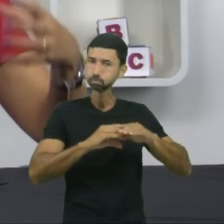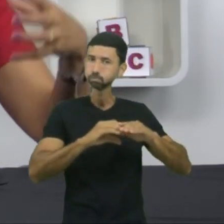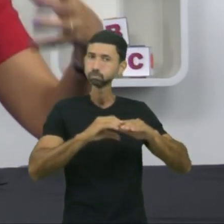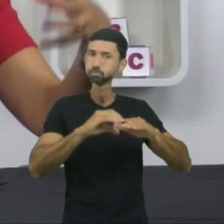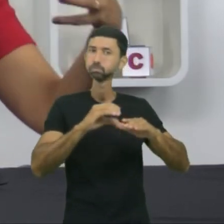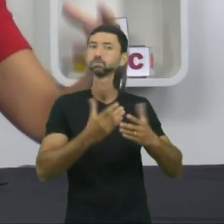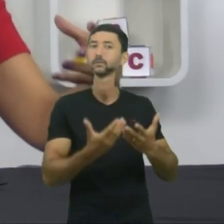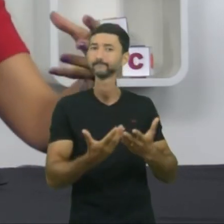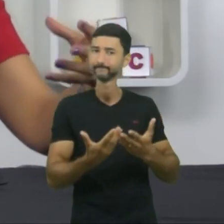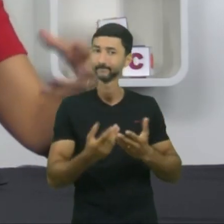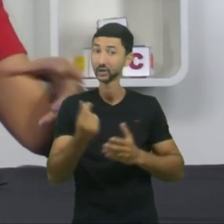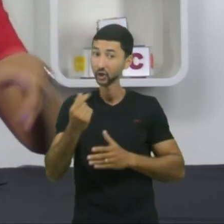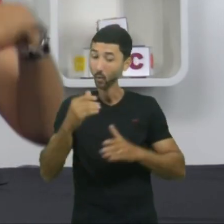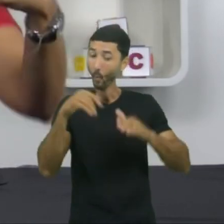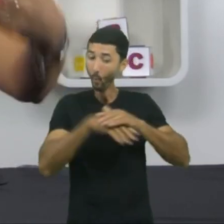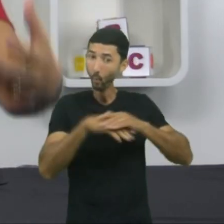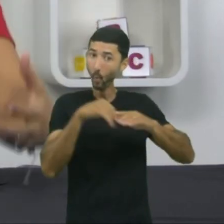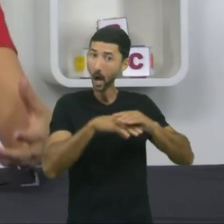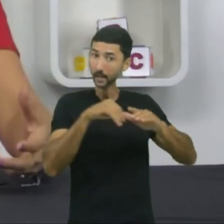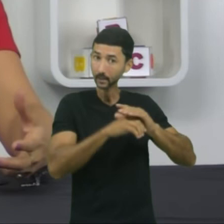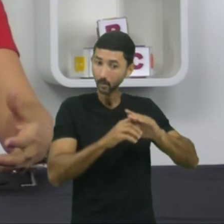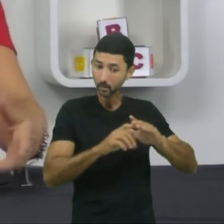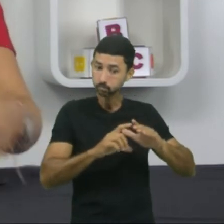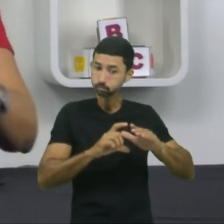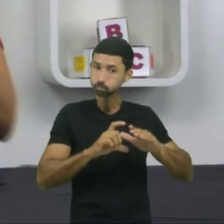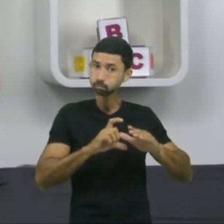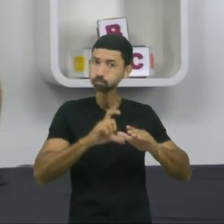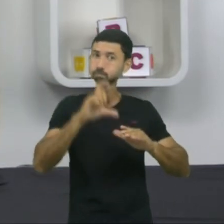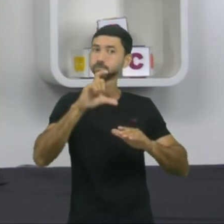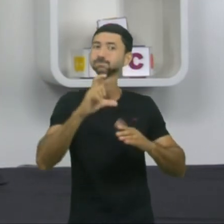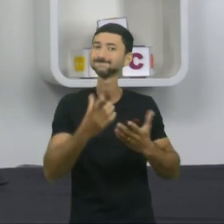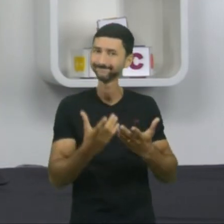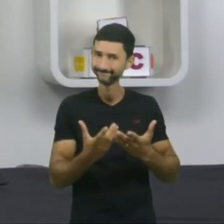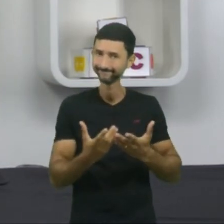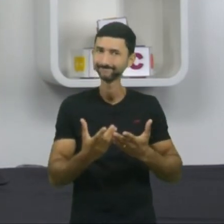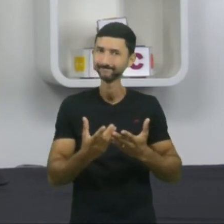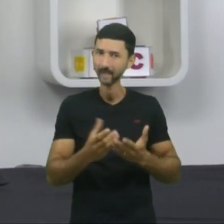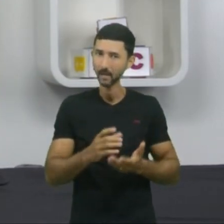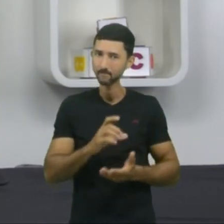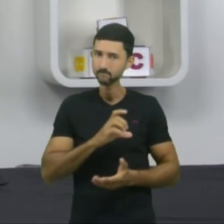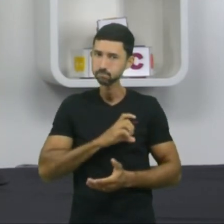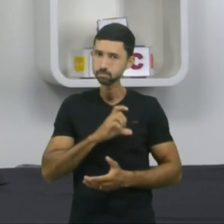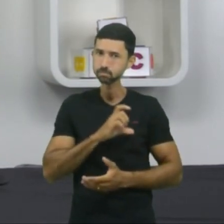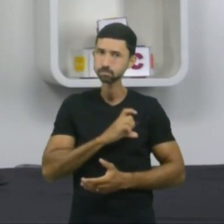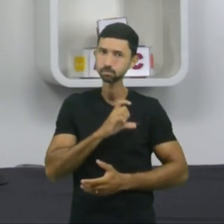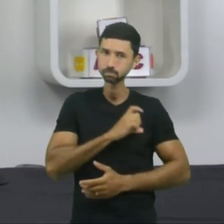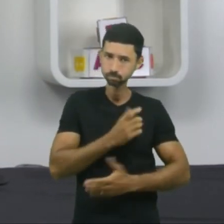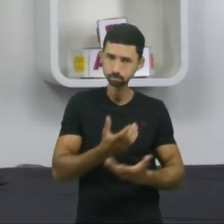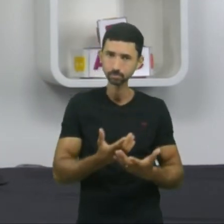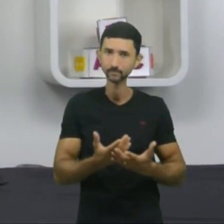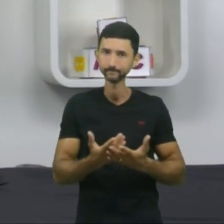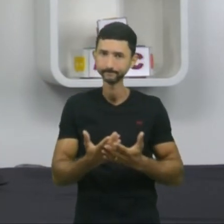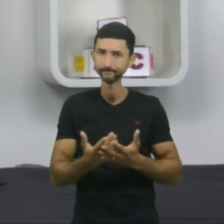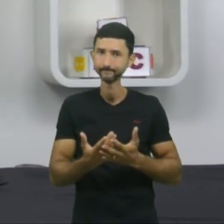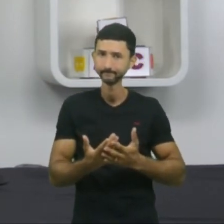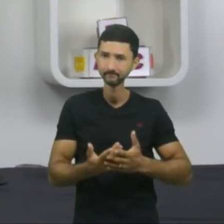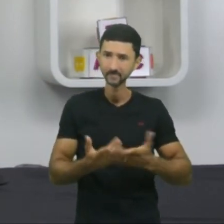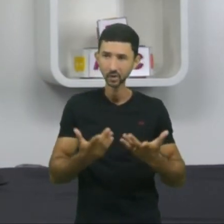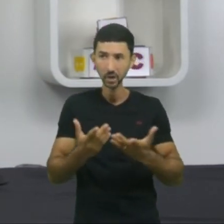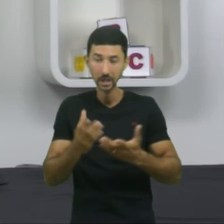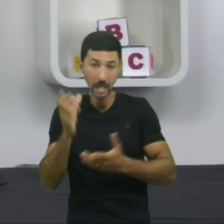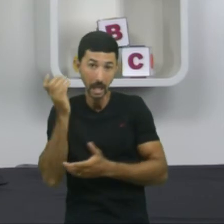enquanto mais você guarda, mais ele cresce, te dando a possibilidade de sanar uma situação